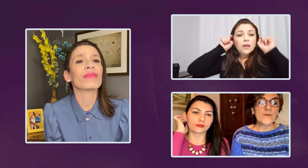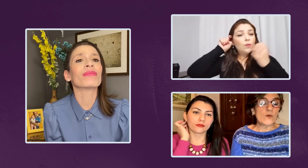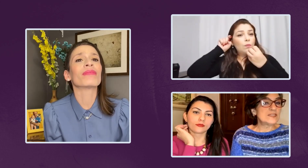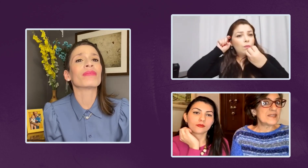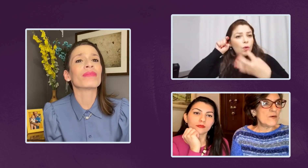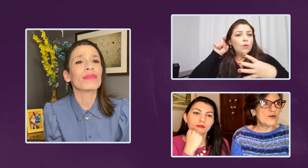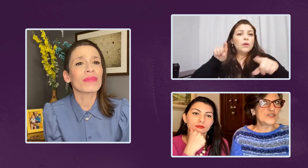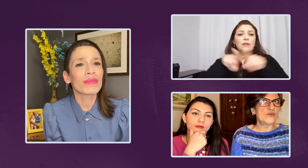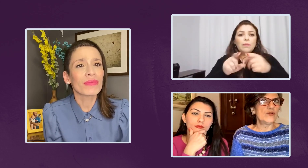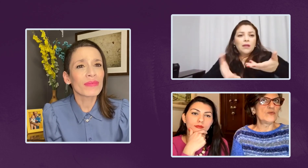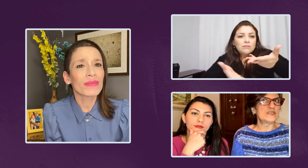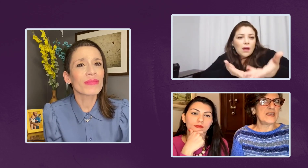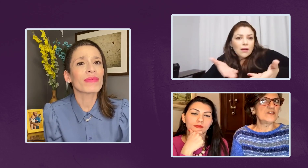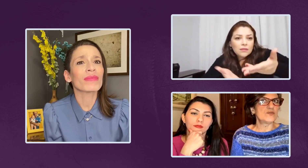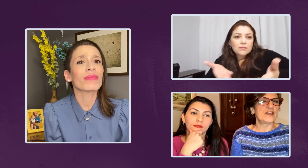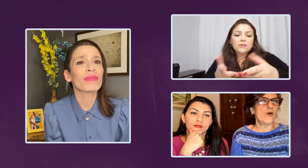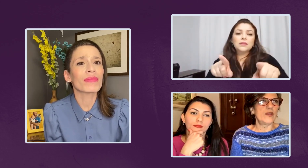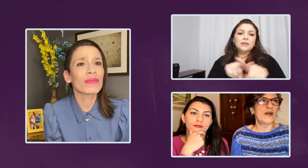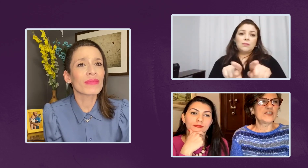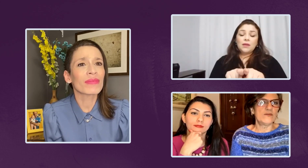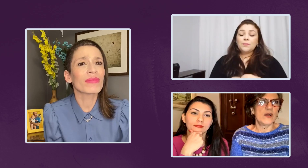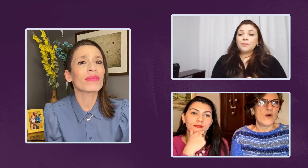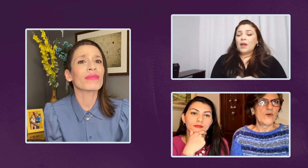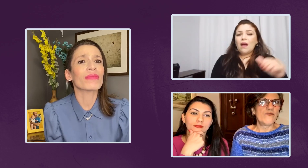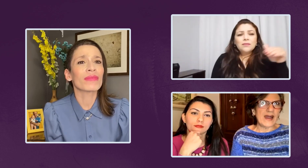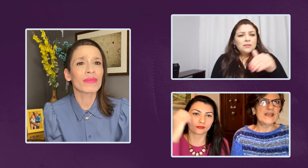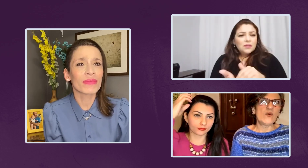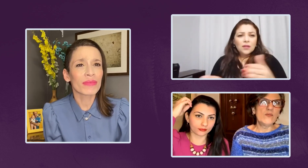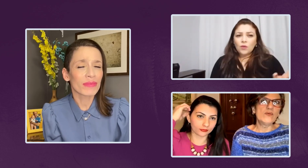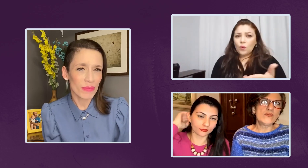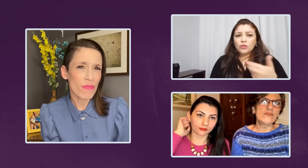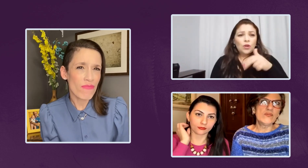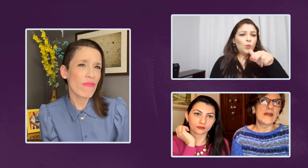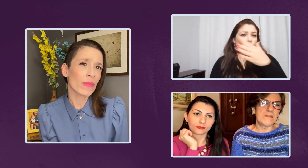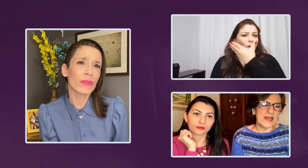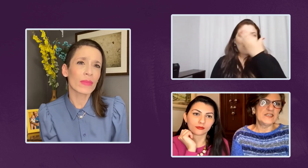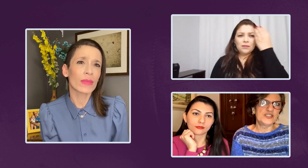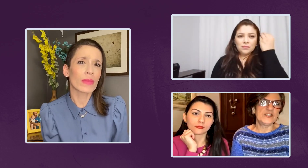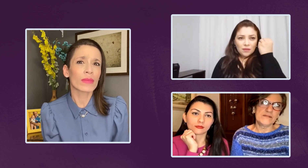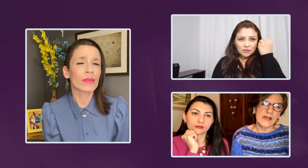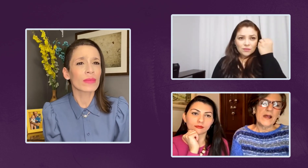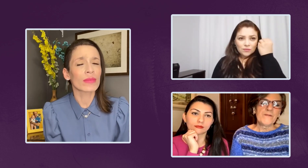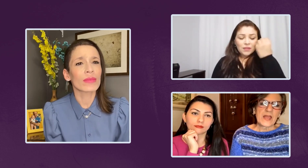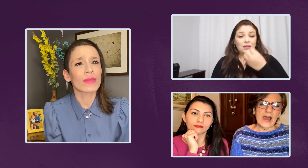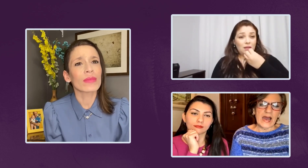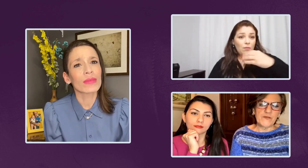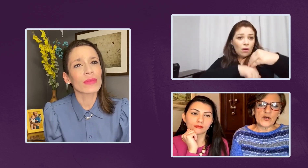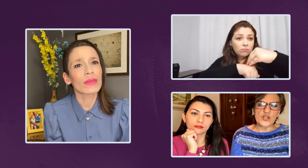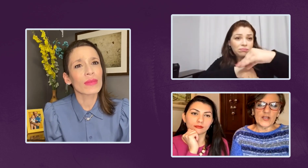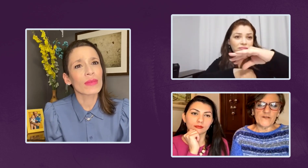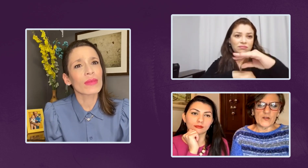E uma coisa que até hoje eu não esqueço, e eu acho que vale como um lembrete.